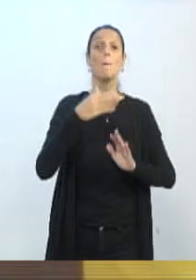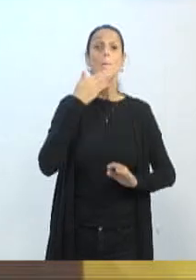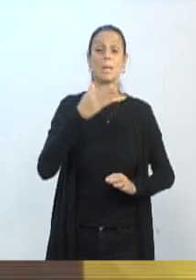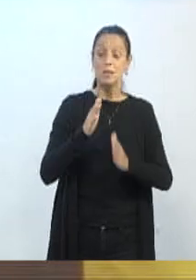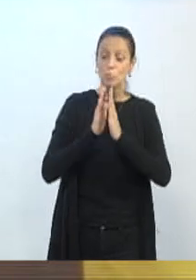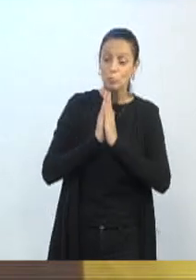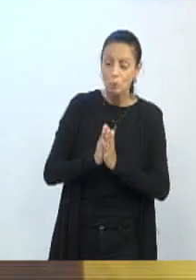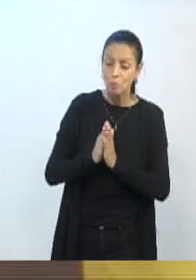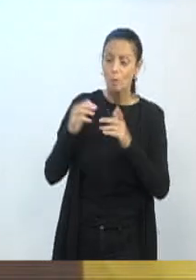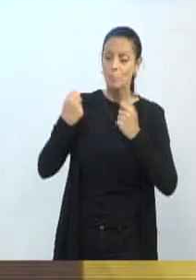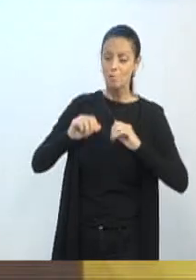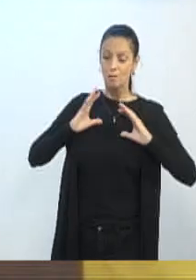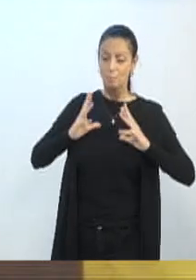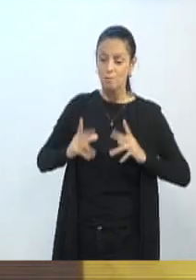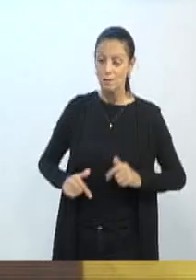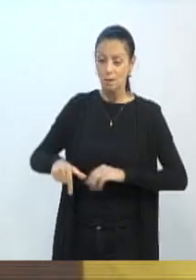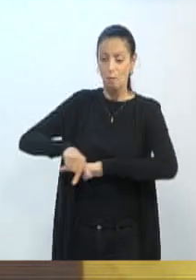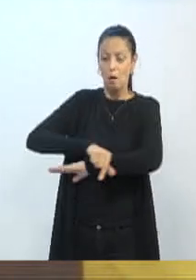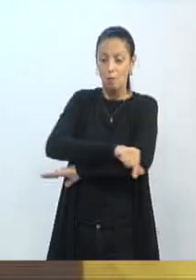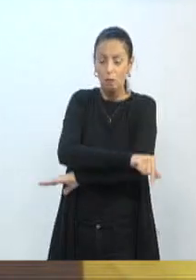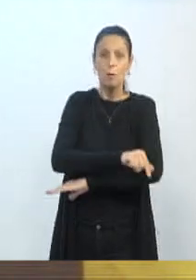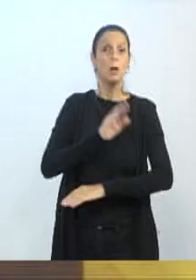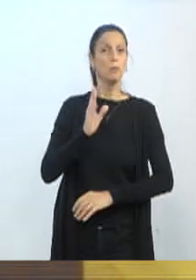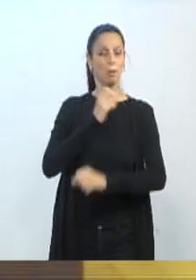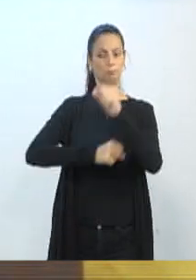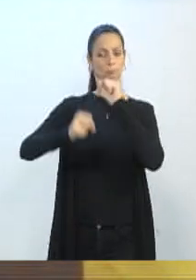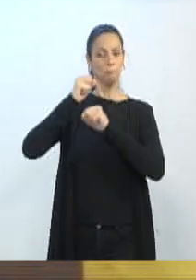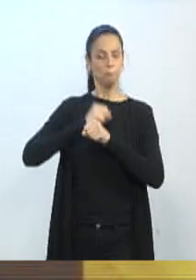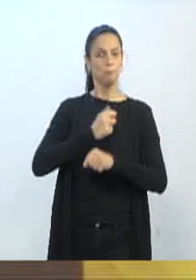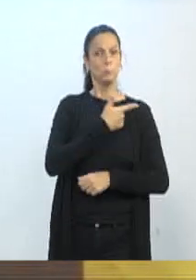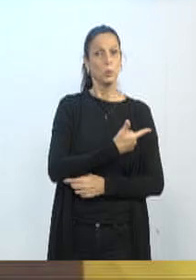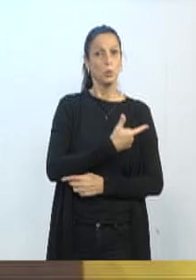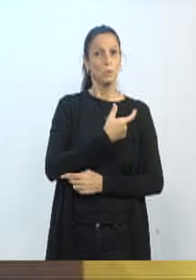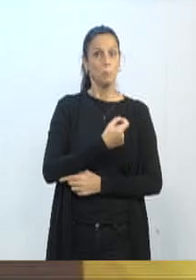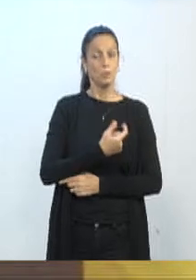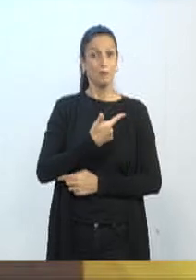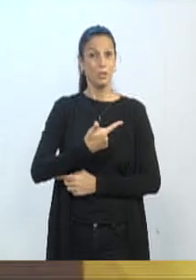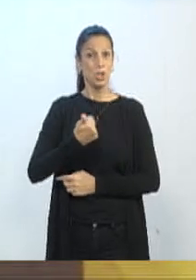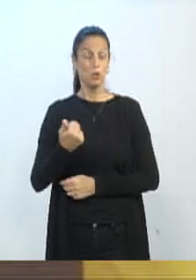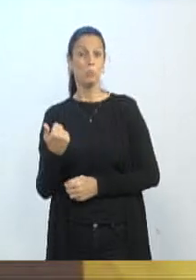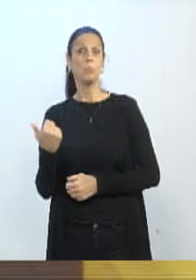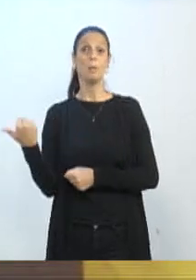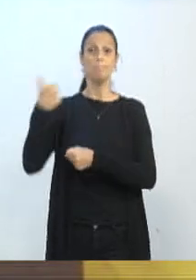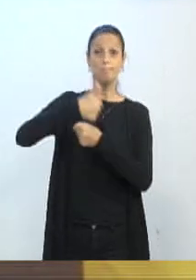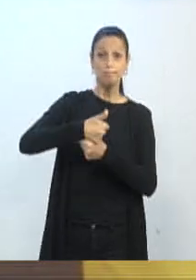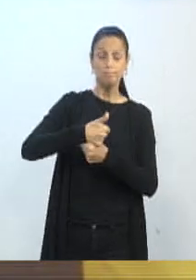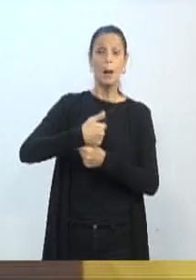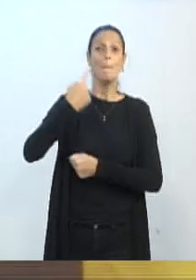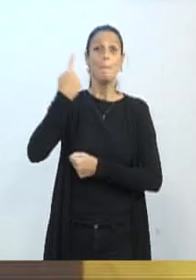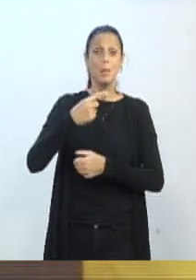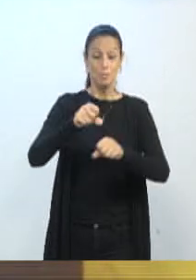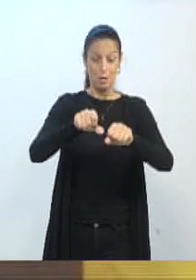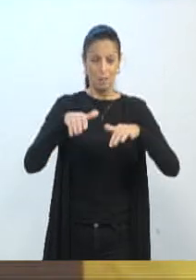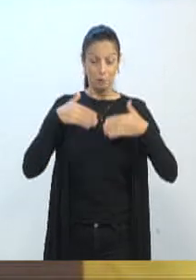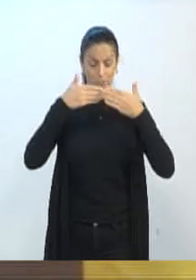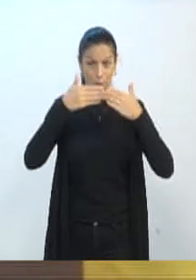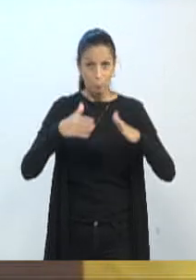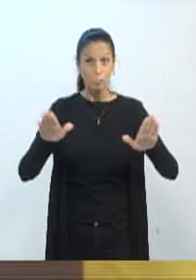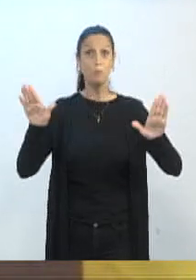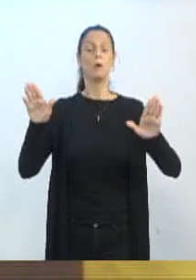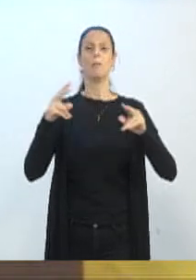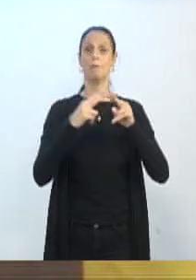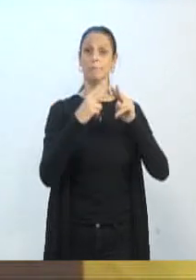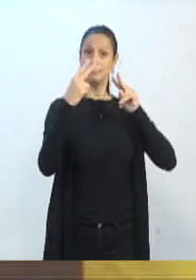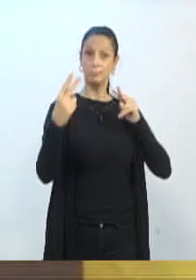o qual em 2021 Quando assumir a primeira audiência é virtual com